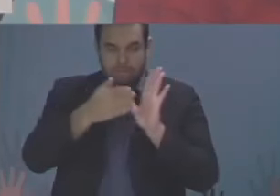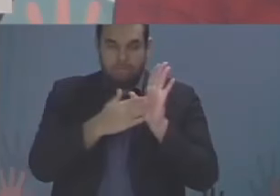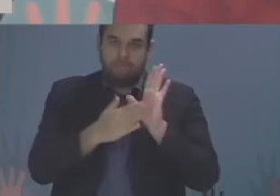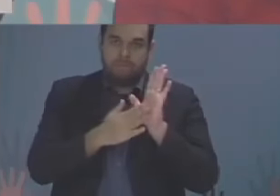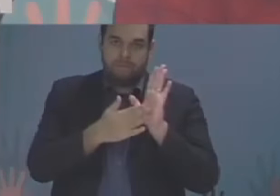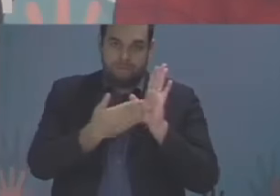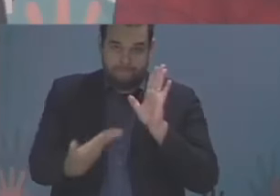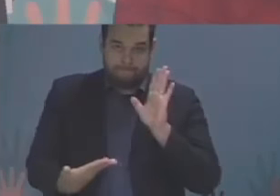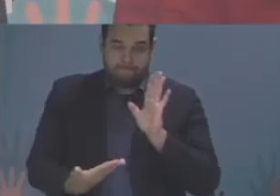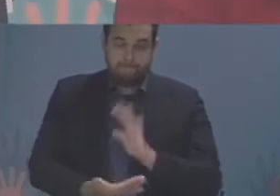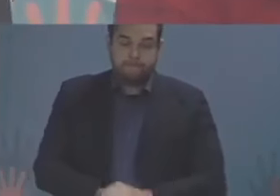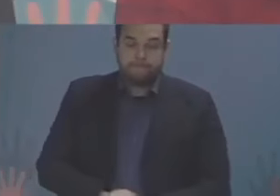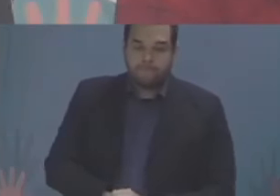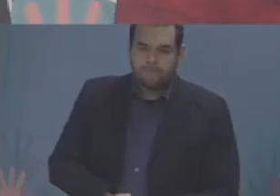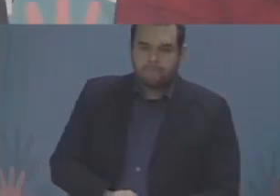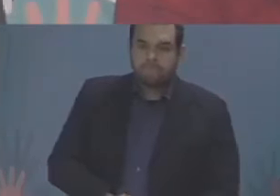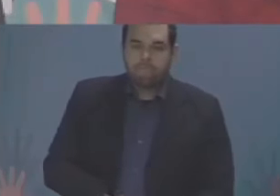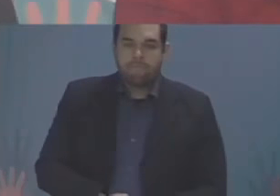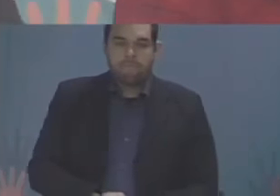proposta.